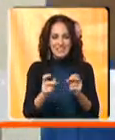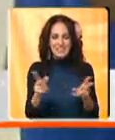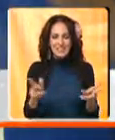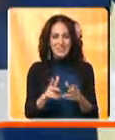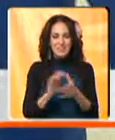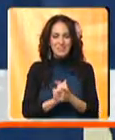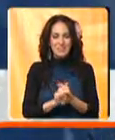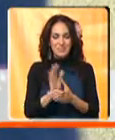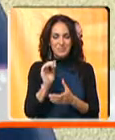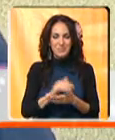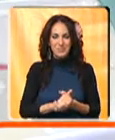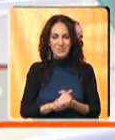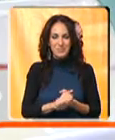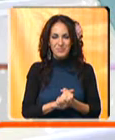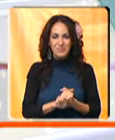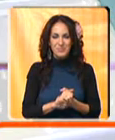já. Até já.